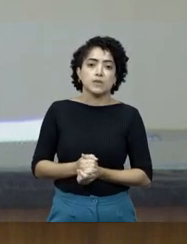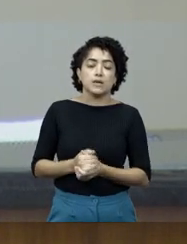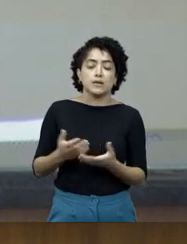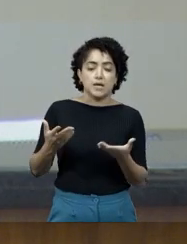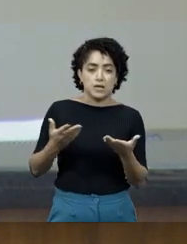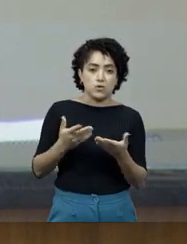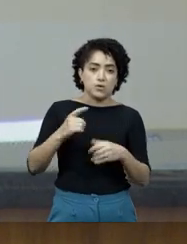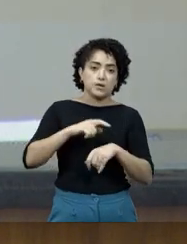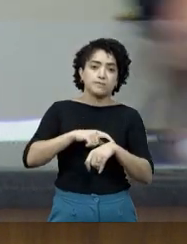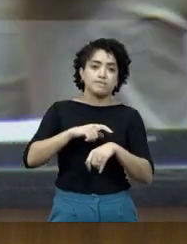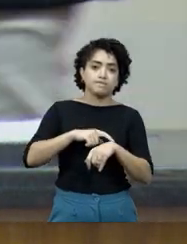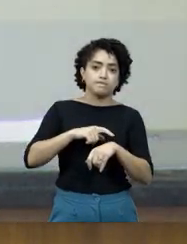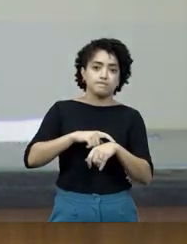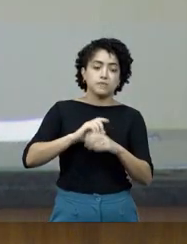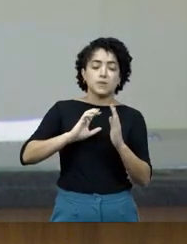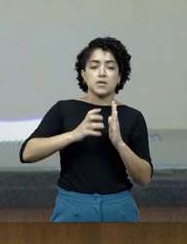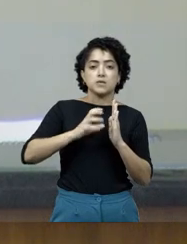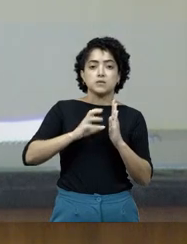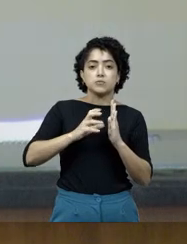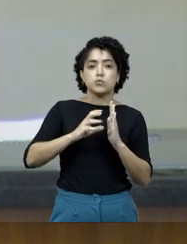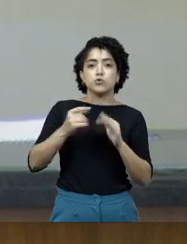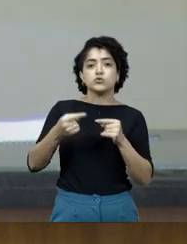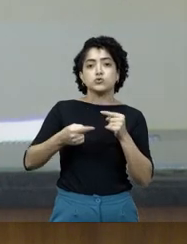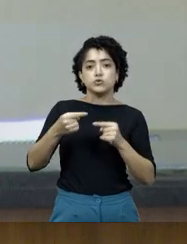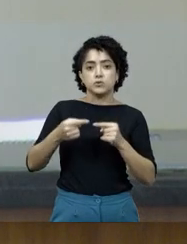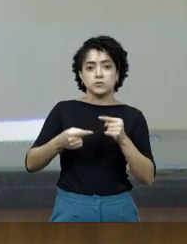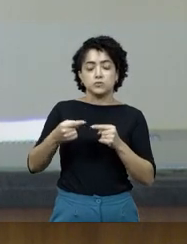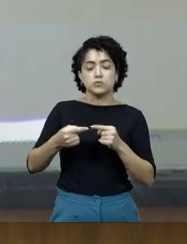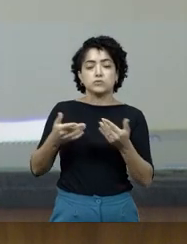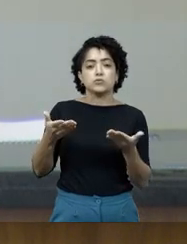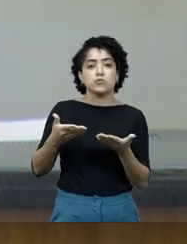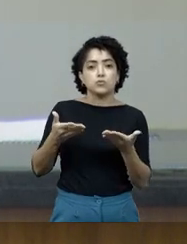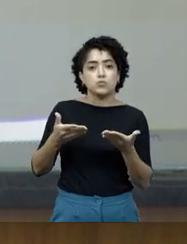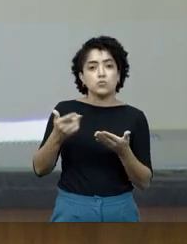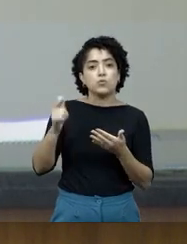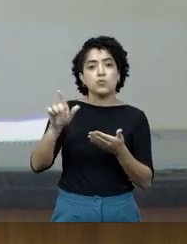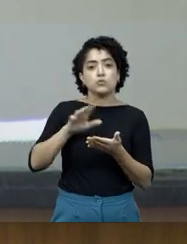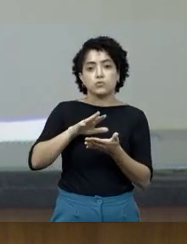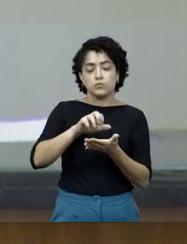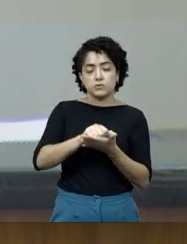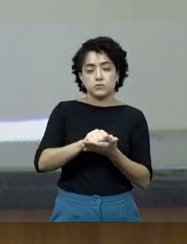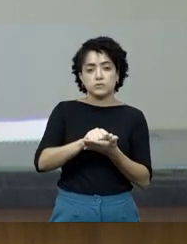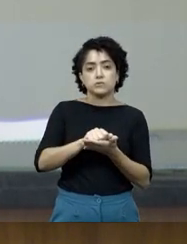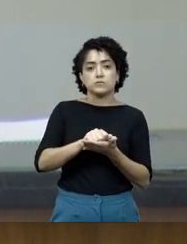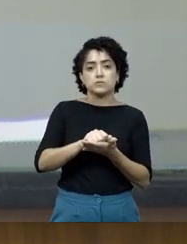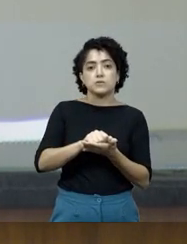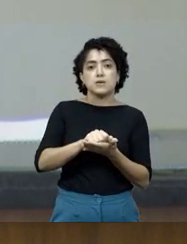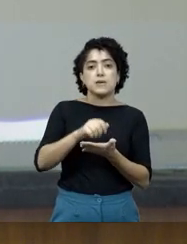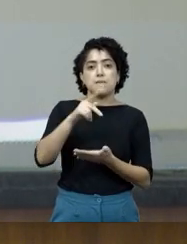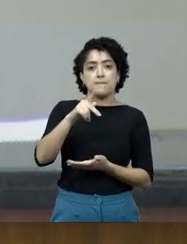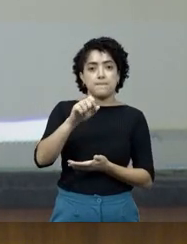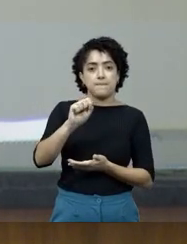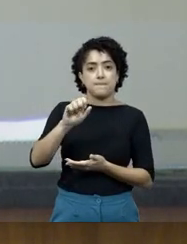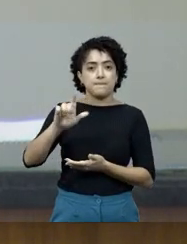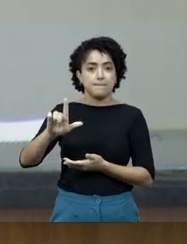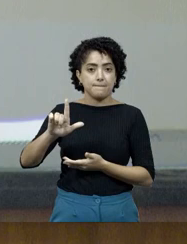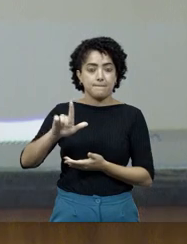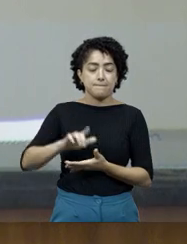Ainda no horário dos partidos políticos, o próximo horário pertence ao PSL.